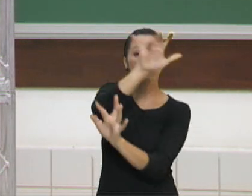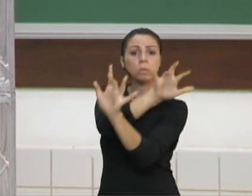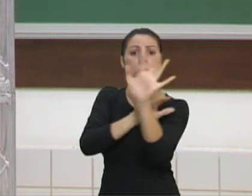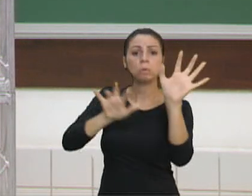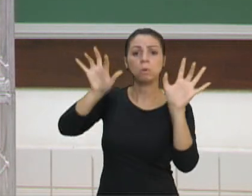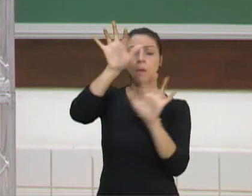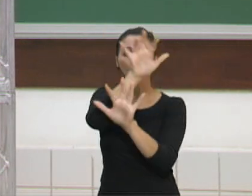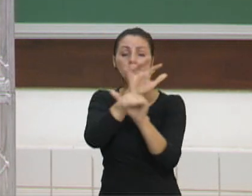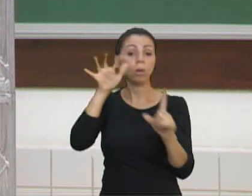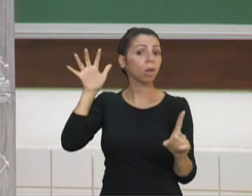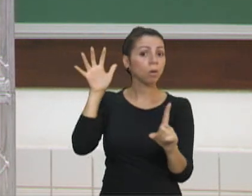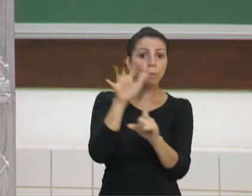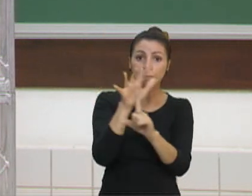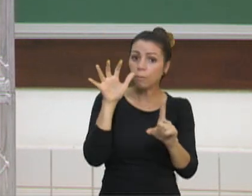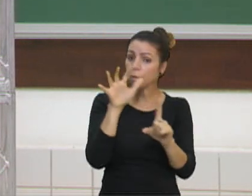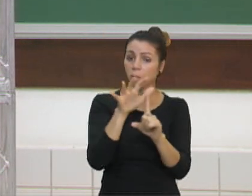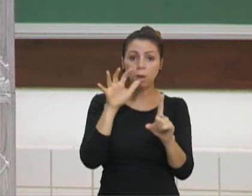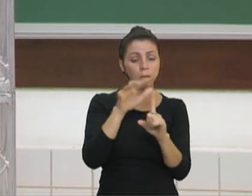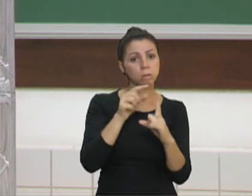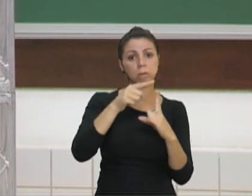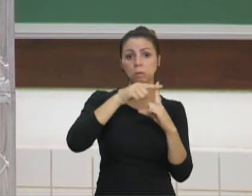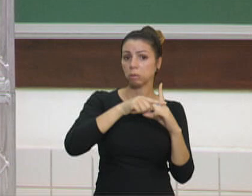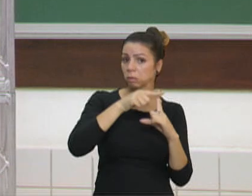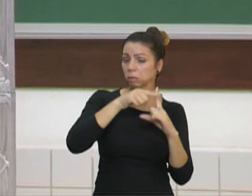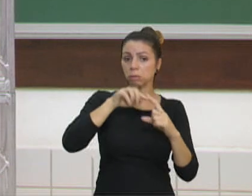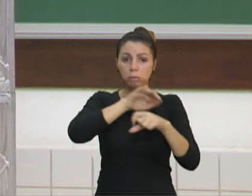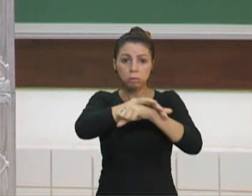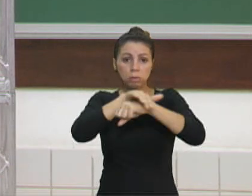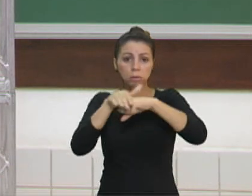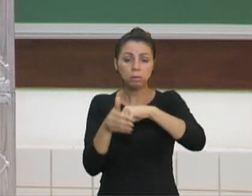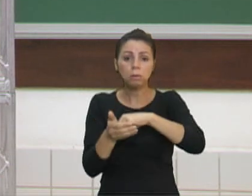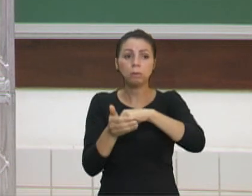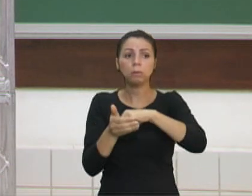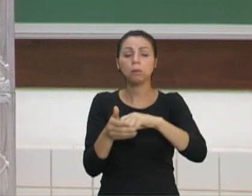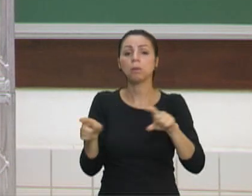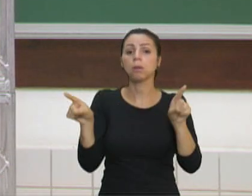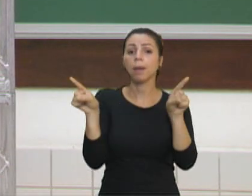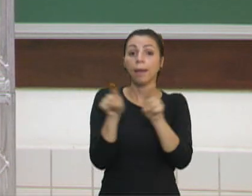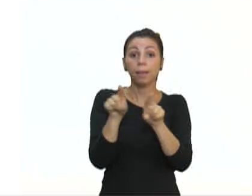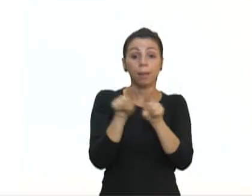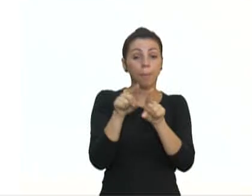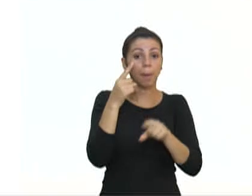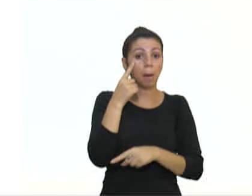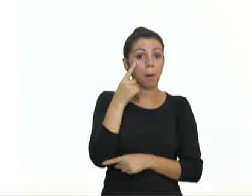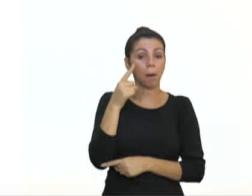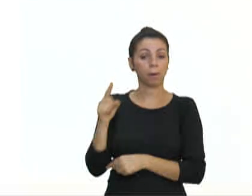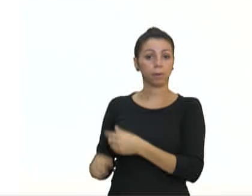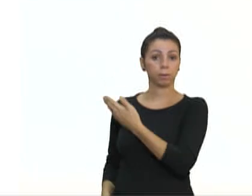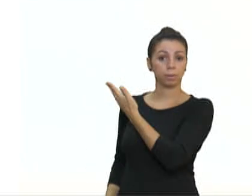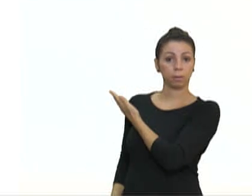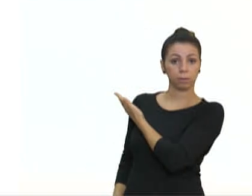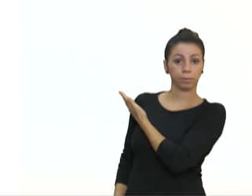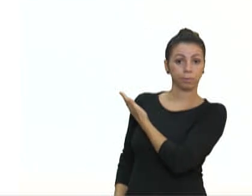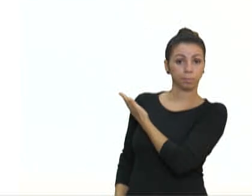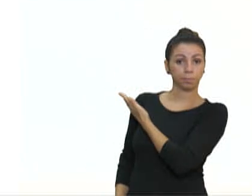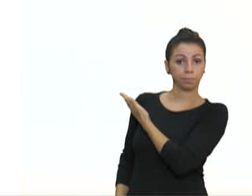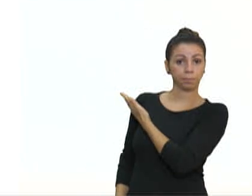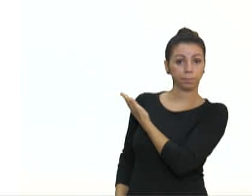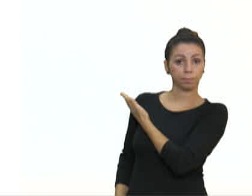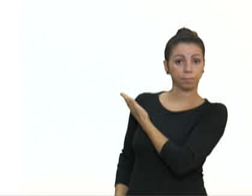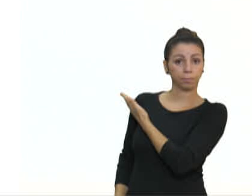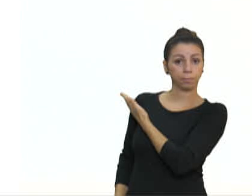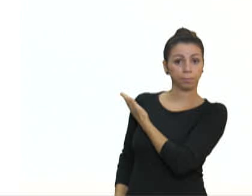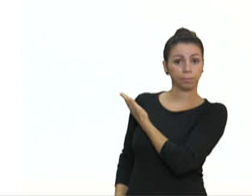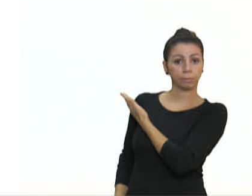interfere na nossa temperatura, né, da nossa atmosfera e também, olha só, é um fenômeno relacionado